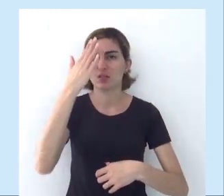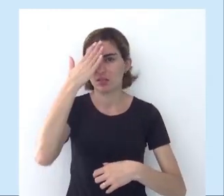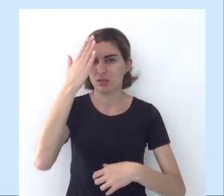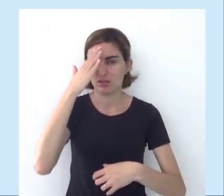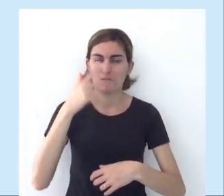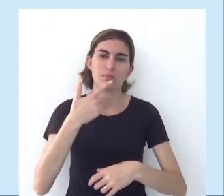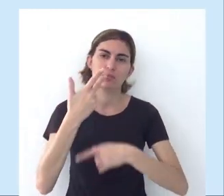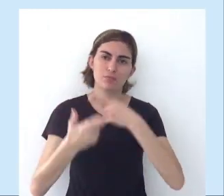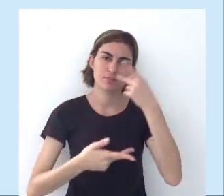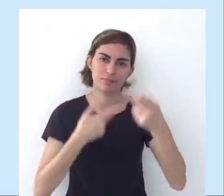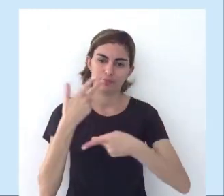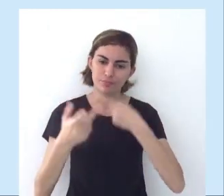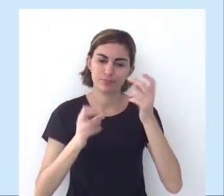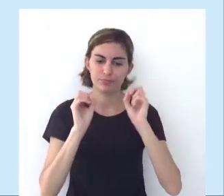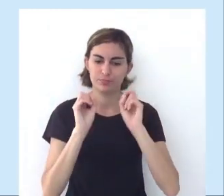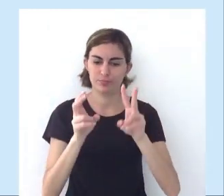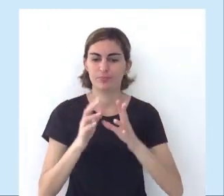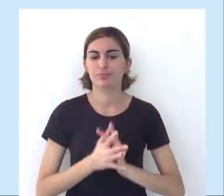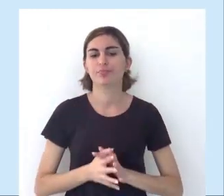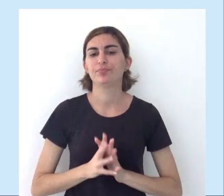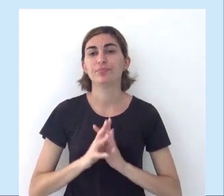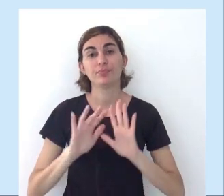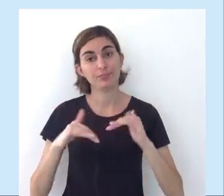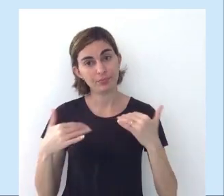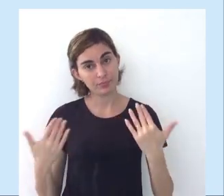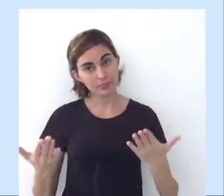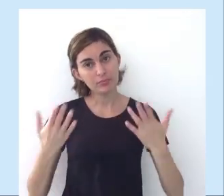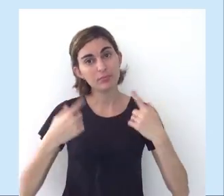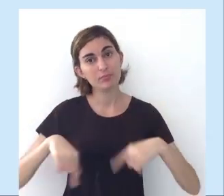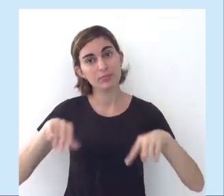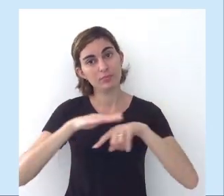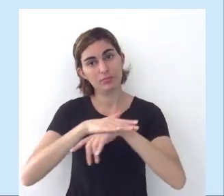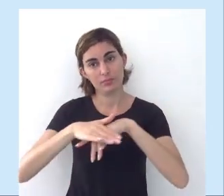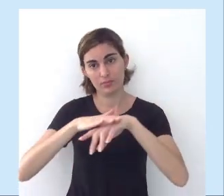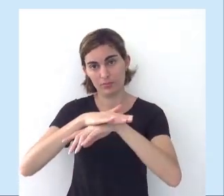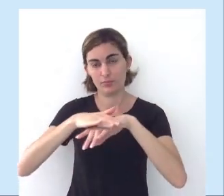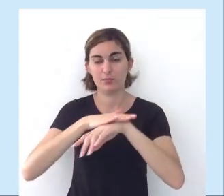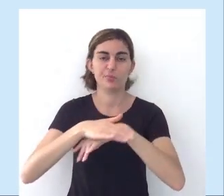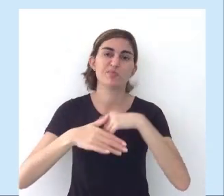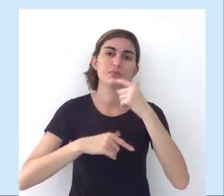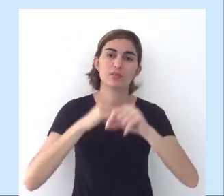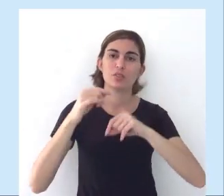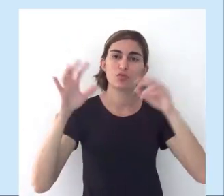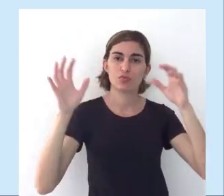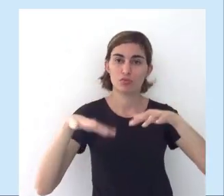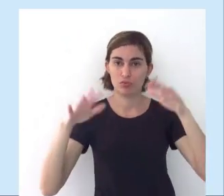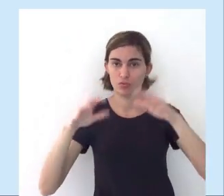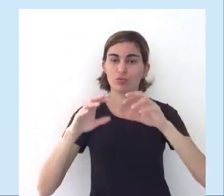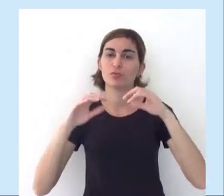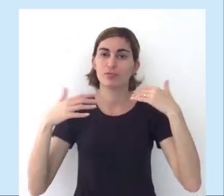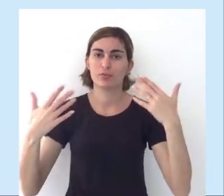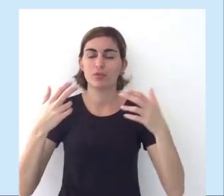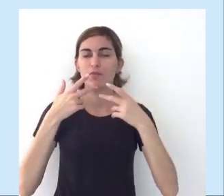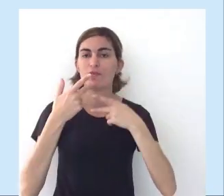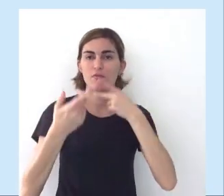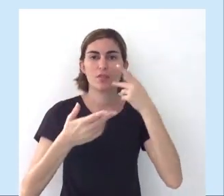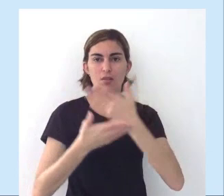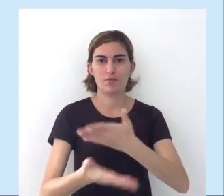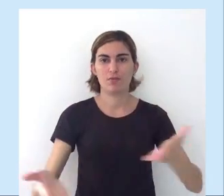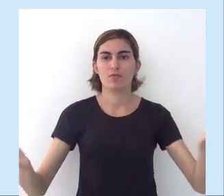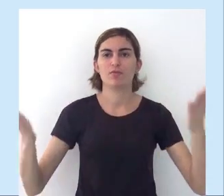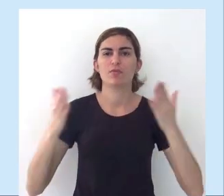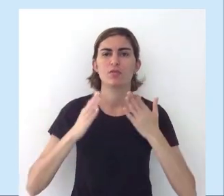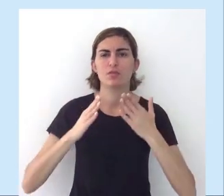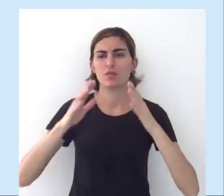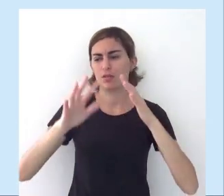aí, sabe do que eu estou falando. Ok, gente? Vamos lá. Então, gente, a gente conversou um pouquinho sobre as chuvas, né? Então, eu falei para vocês